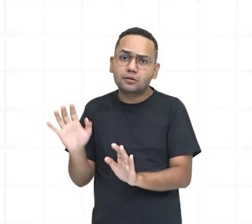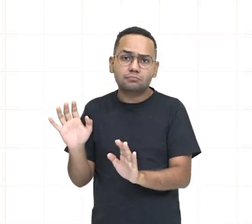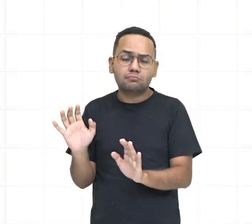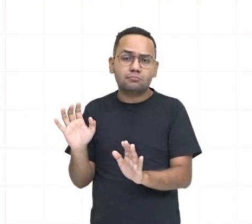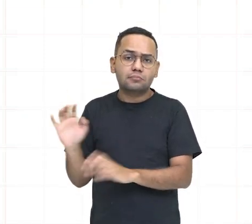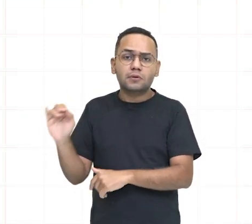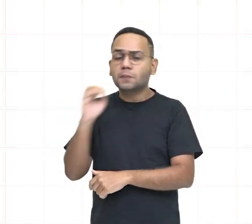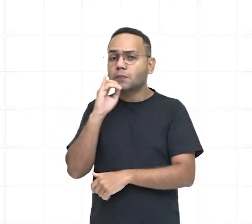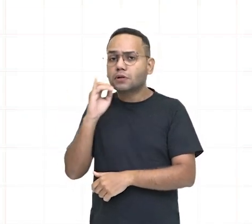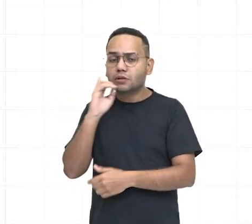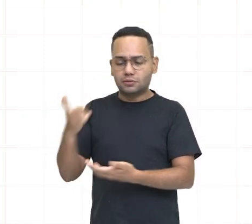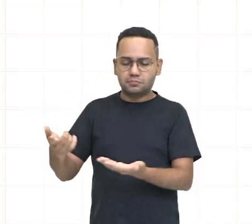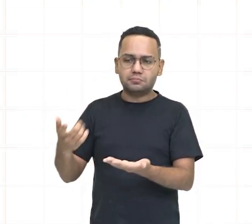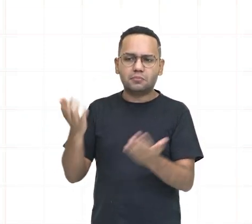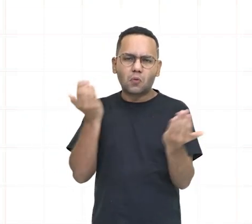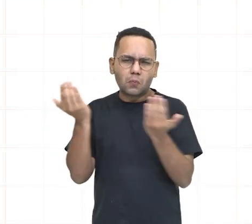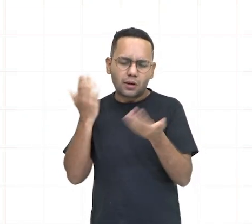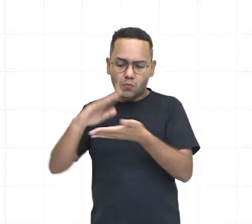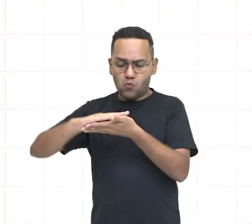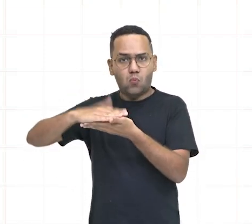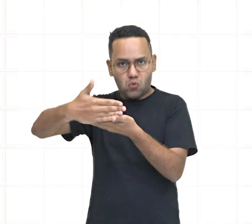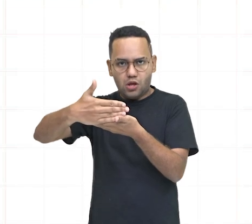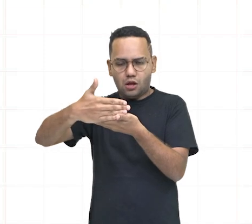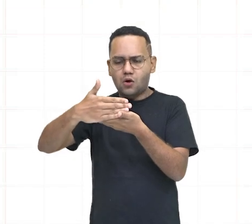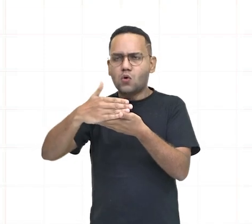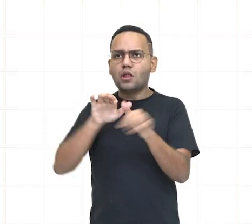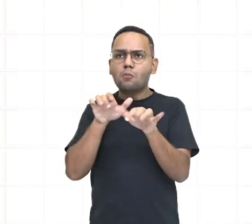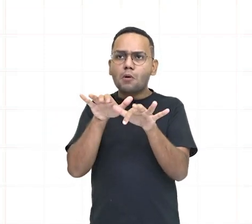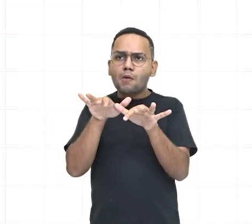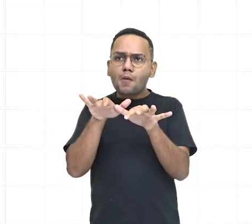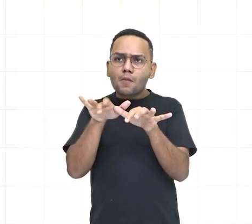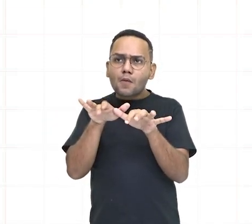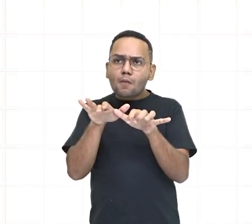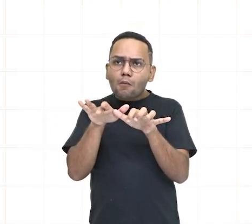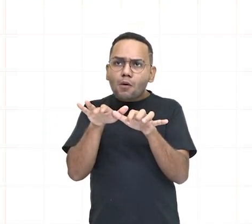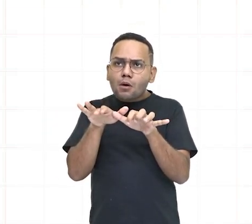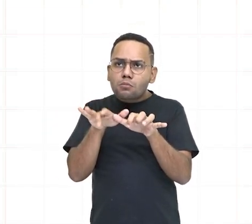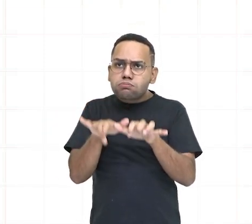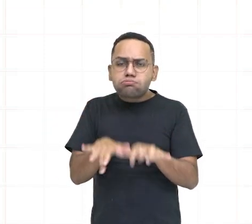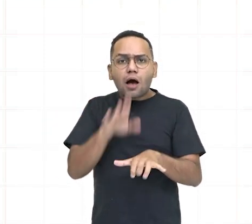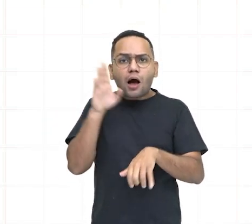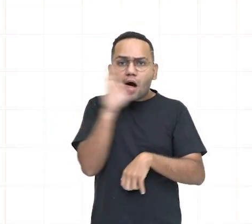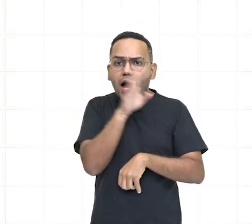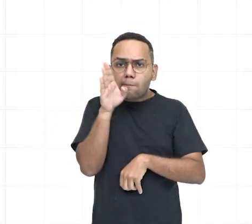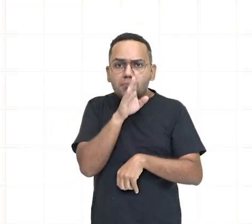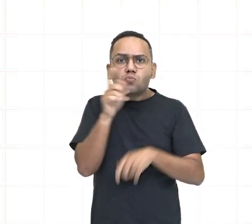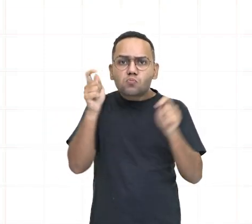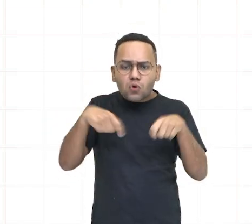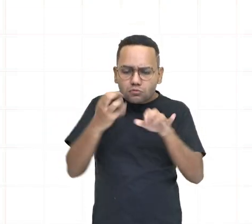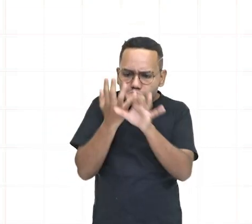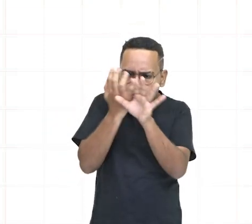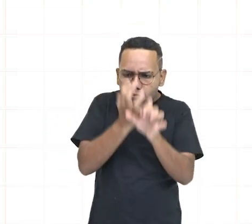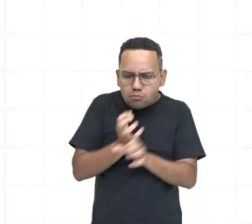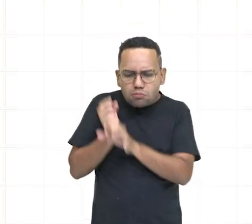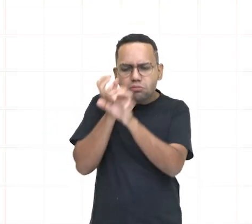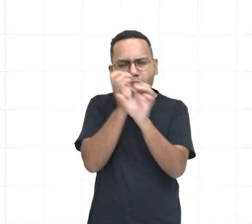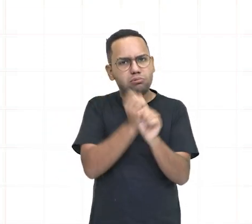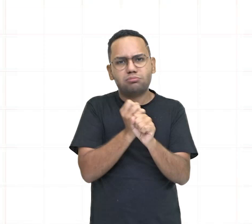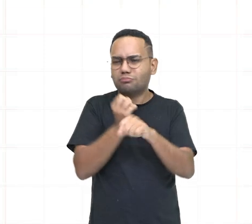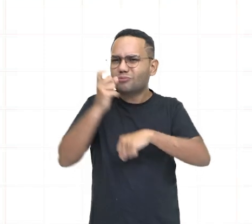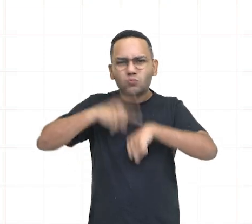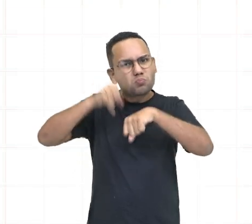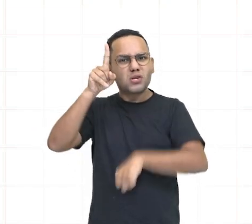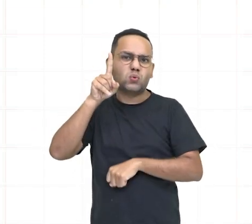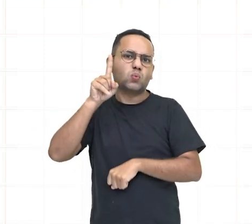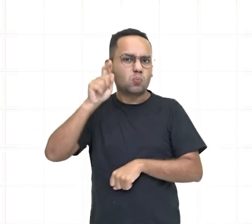vários postos de trabalho ali, uma vez que uma máquina consegue processar cálculos de forma